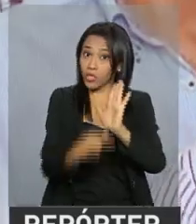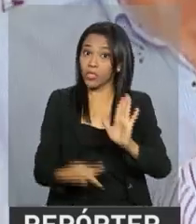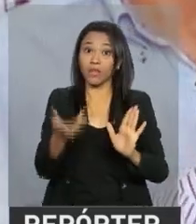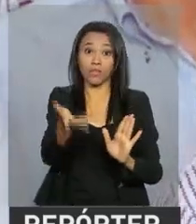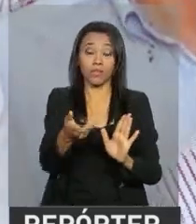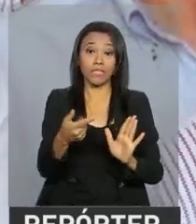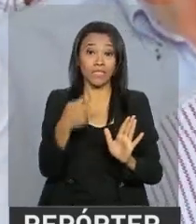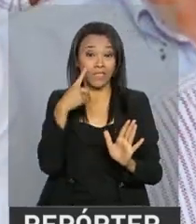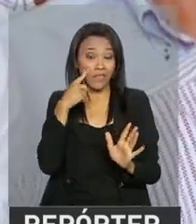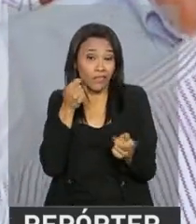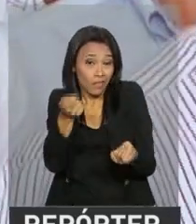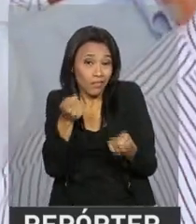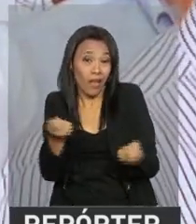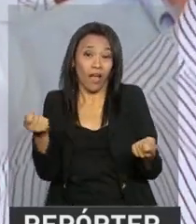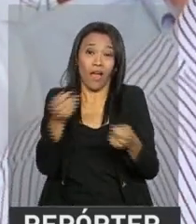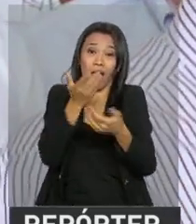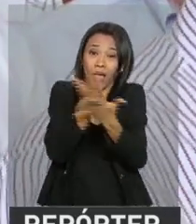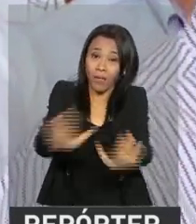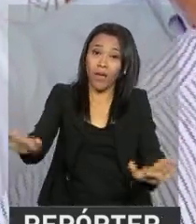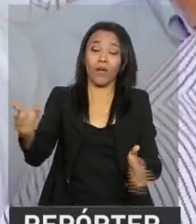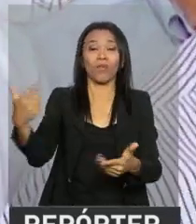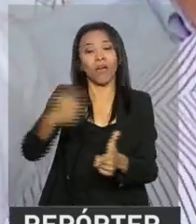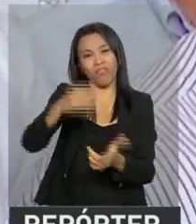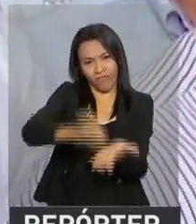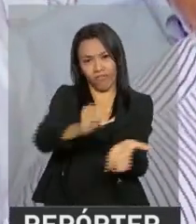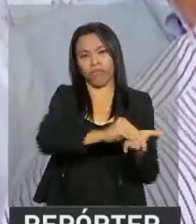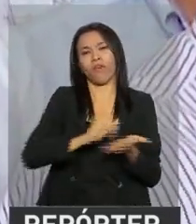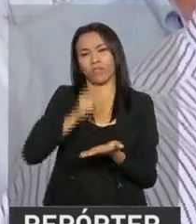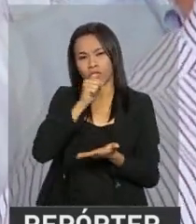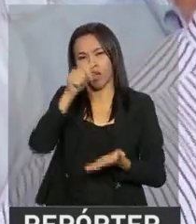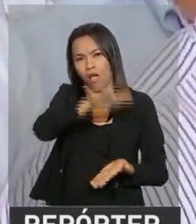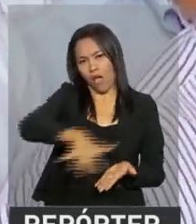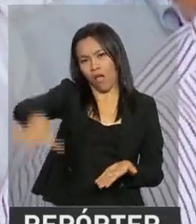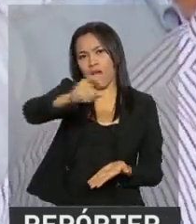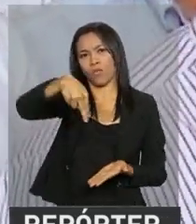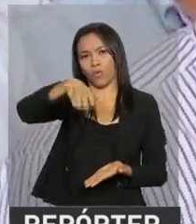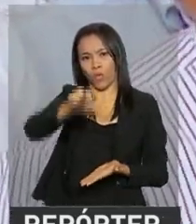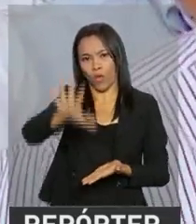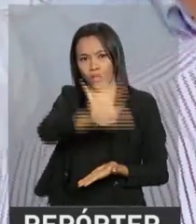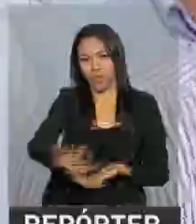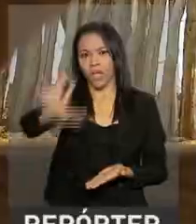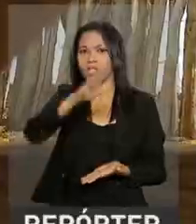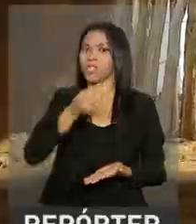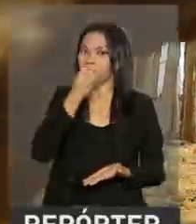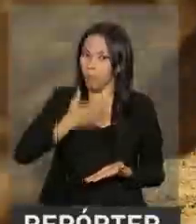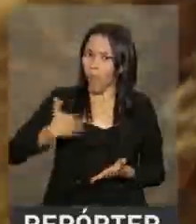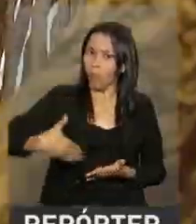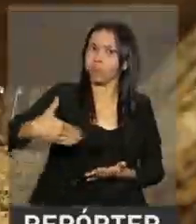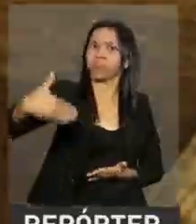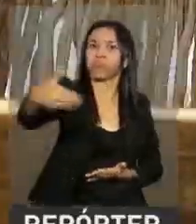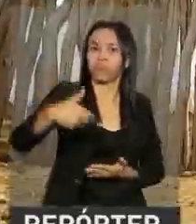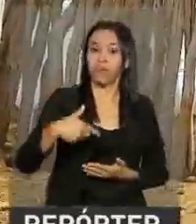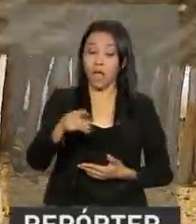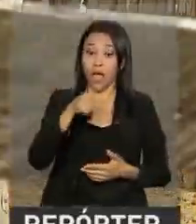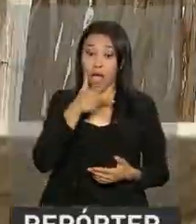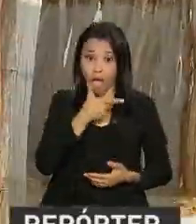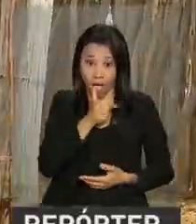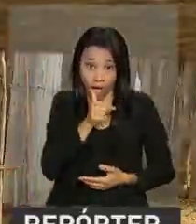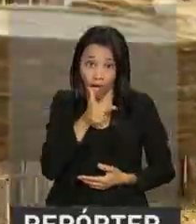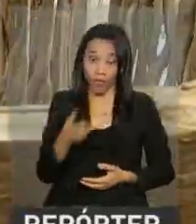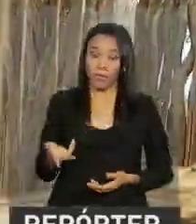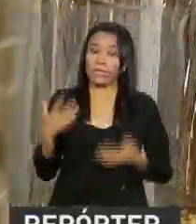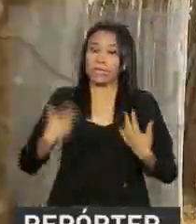acabar ou tentar acabar com a crise hídrica nesta região, em todo o Nordeste, está num passo avançadíssimo. A água é muito esperada